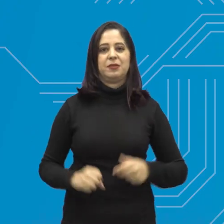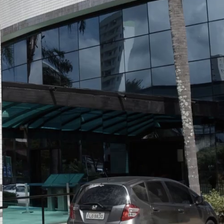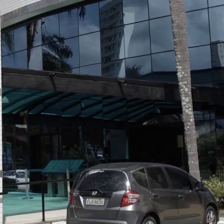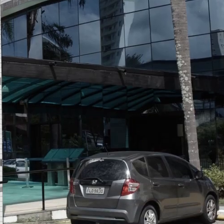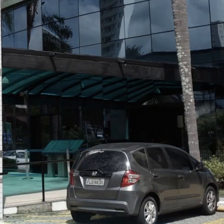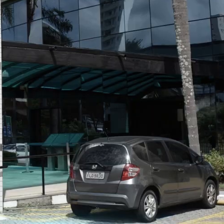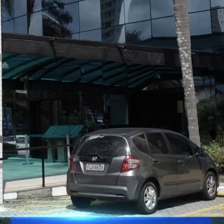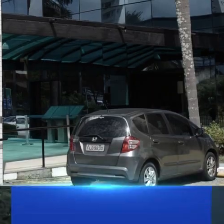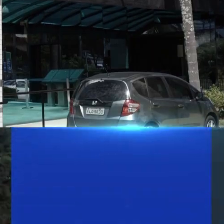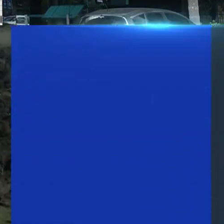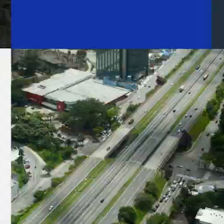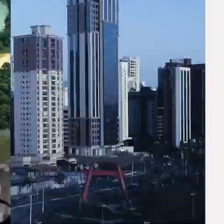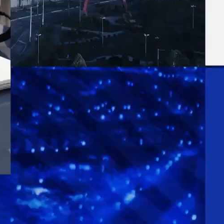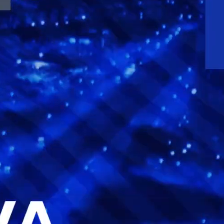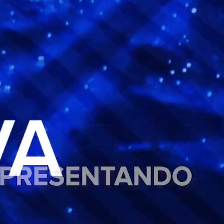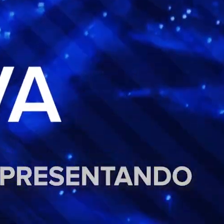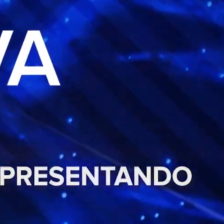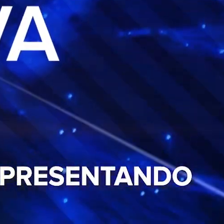já!